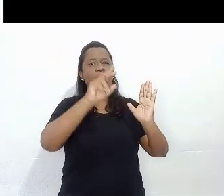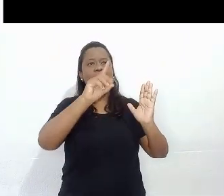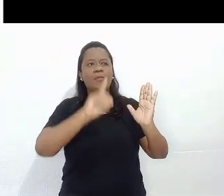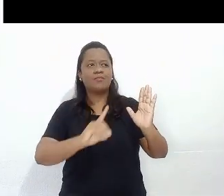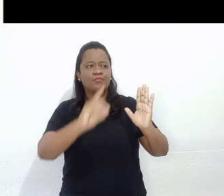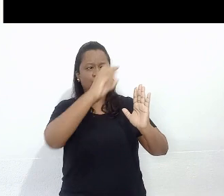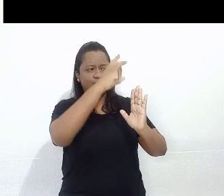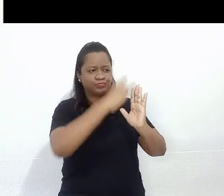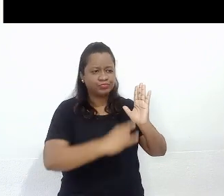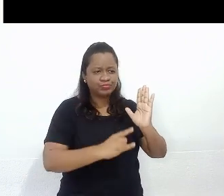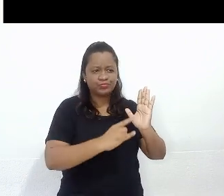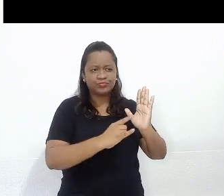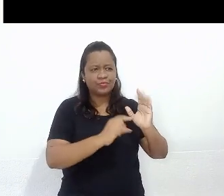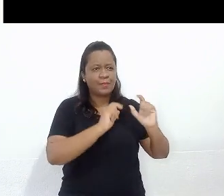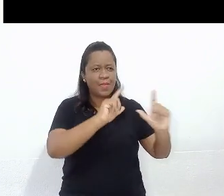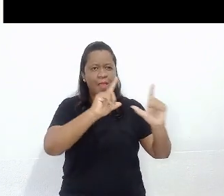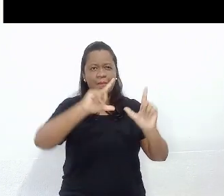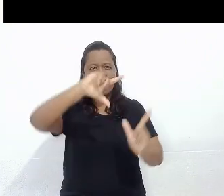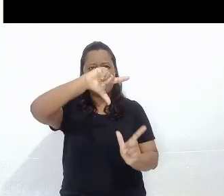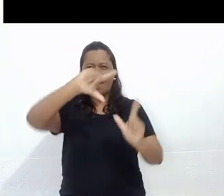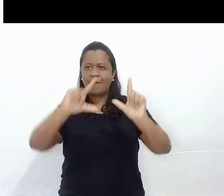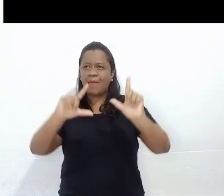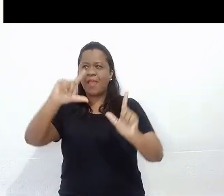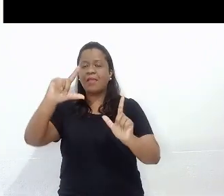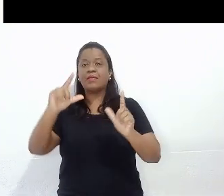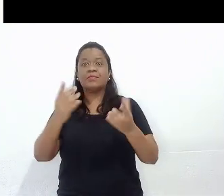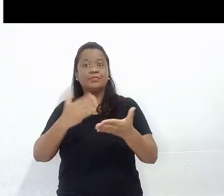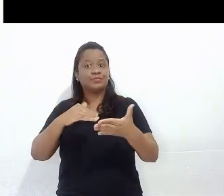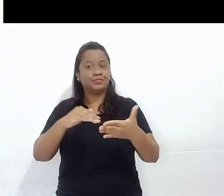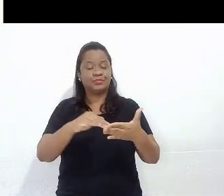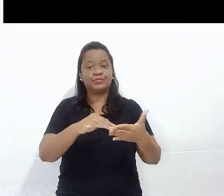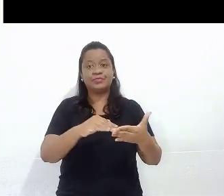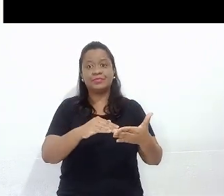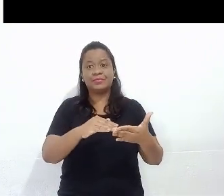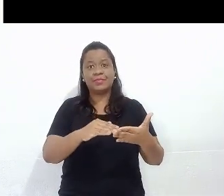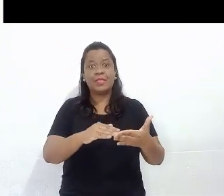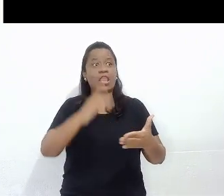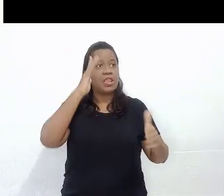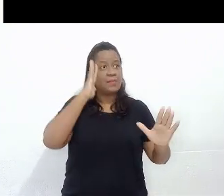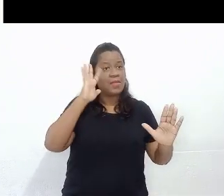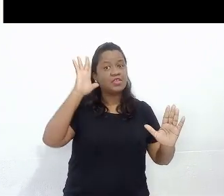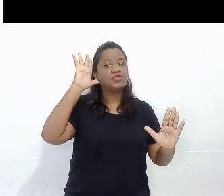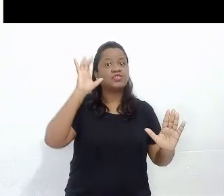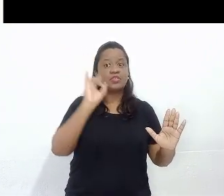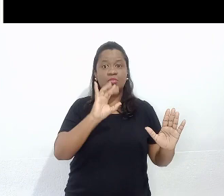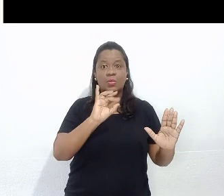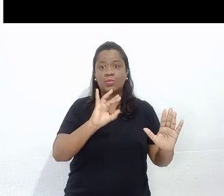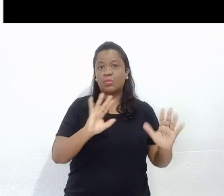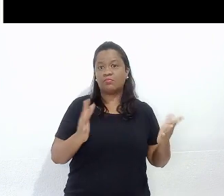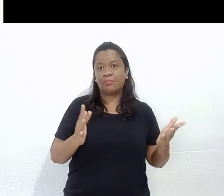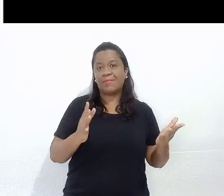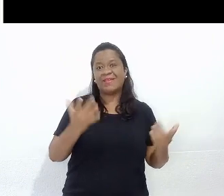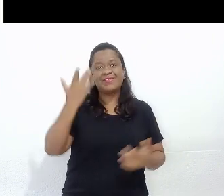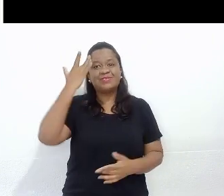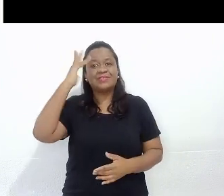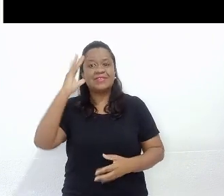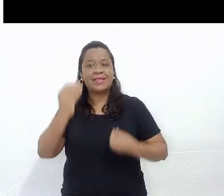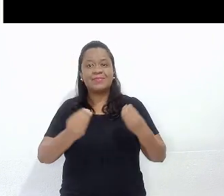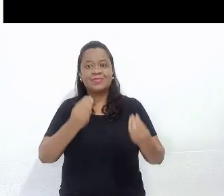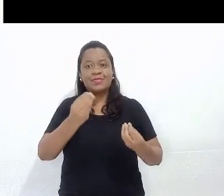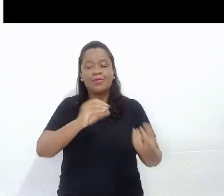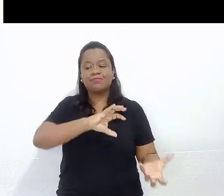que ele quer, tudo isso. Né? Porque ele imagina isso, mas ele não sabe como realizar. Né? Quem